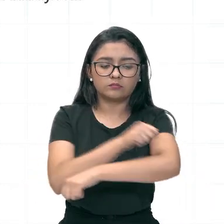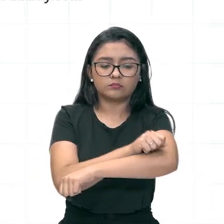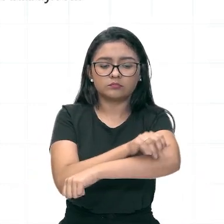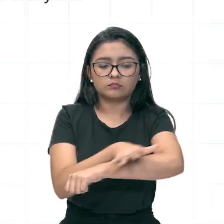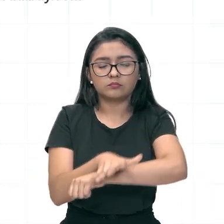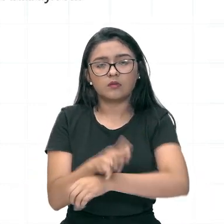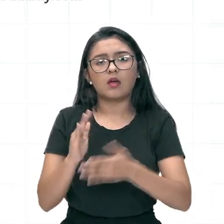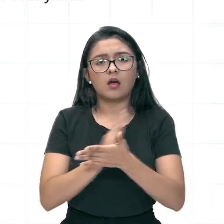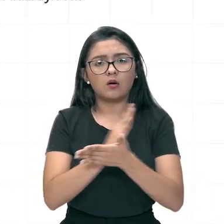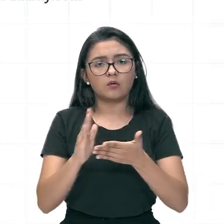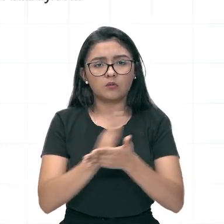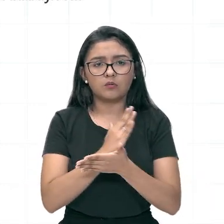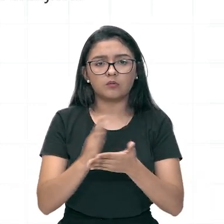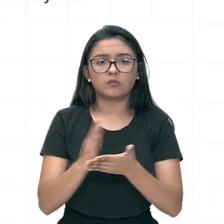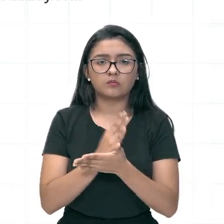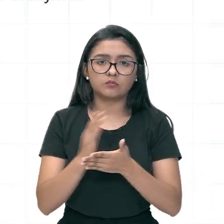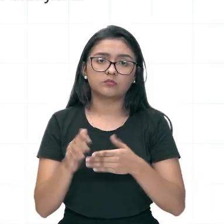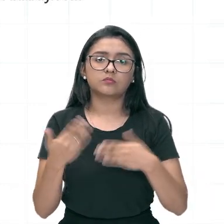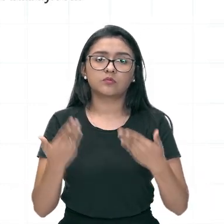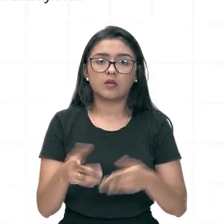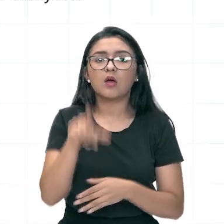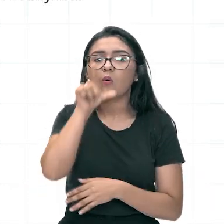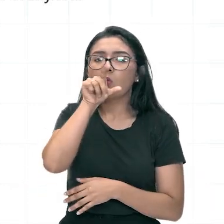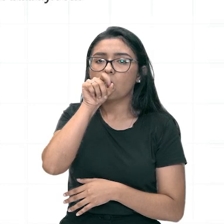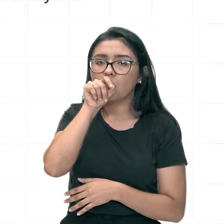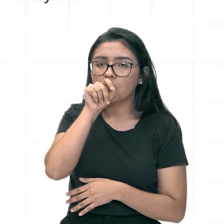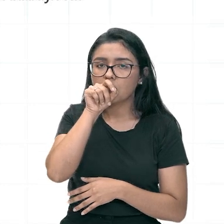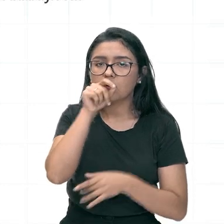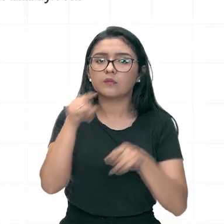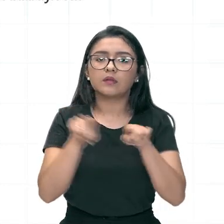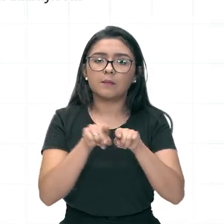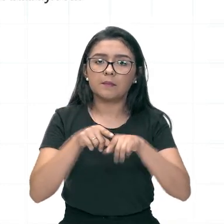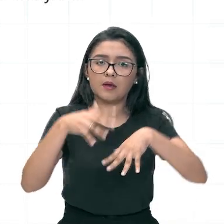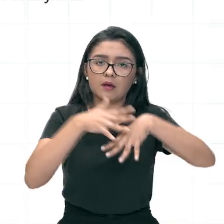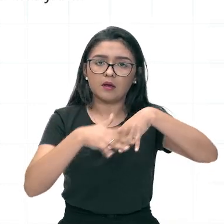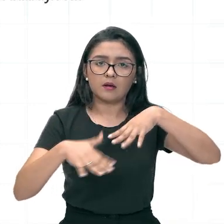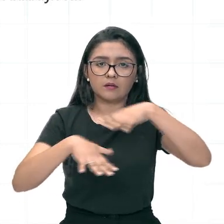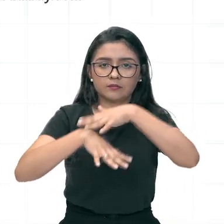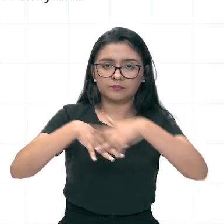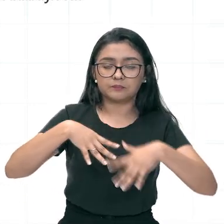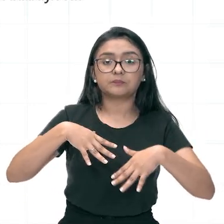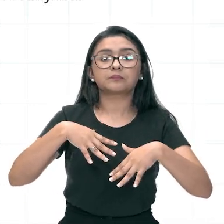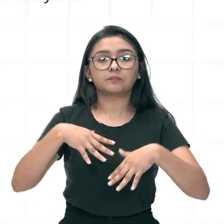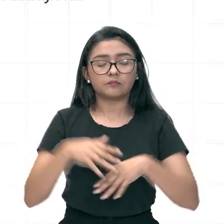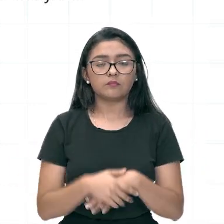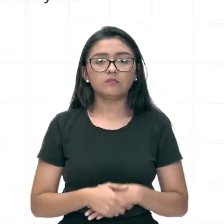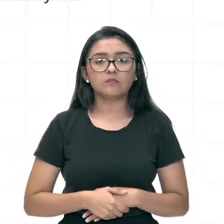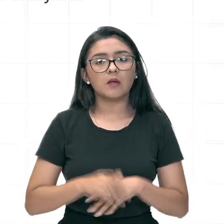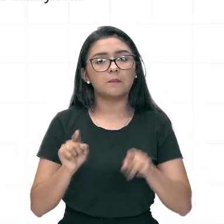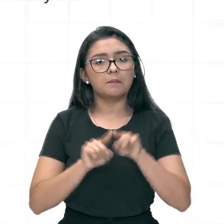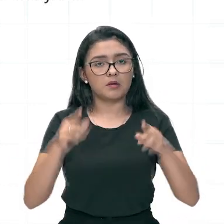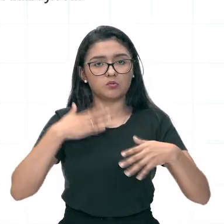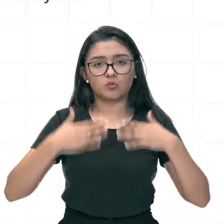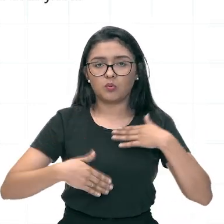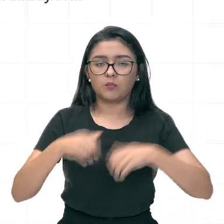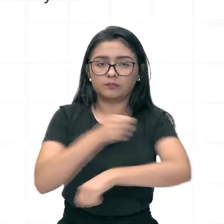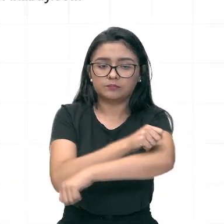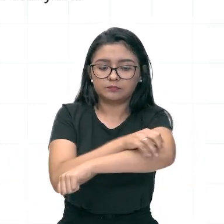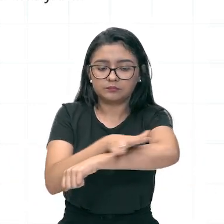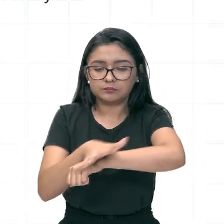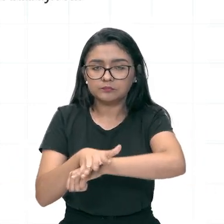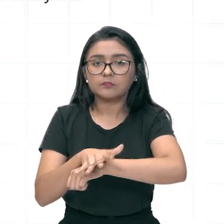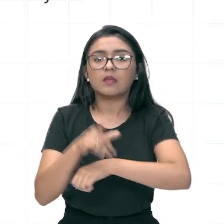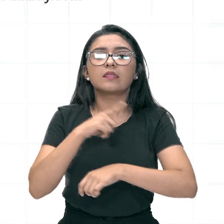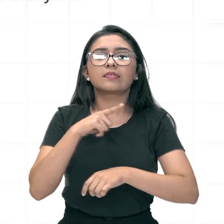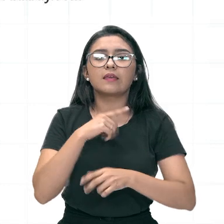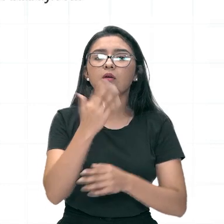revestido por pena, com exceção das patas e do bico, né? Mas todo o corpo desse animal vai ser revestido por penas. E essas